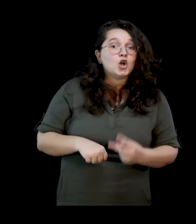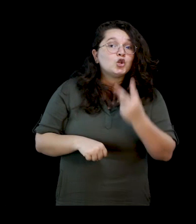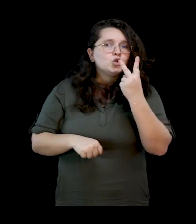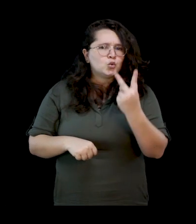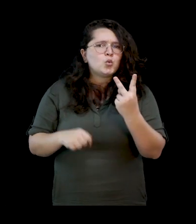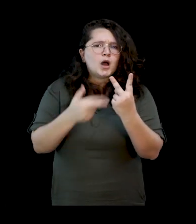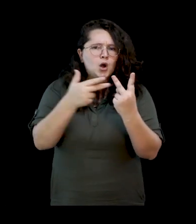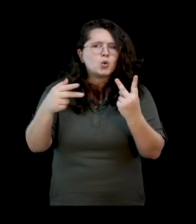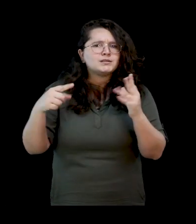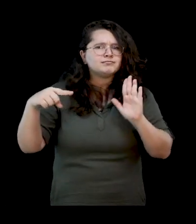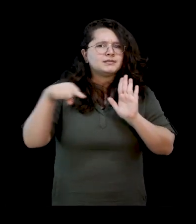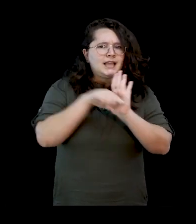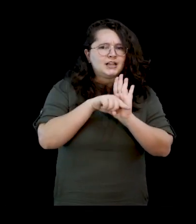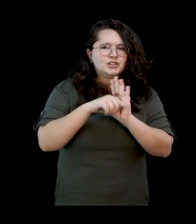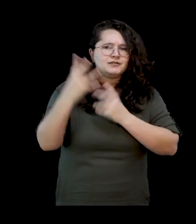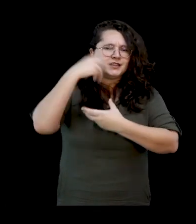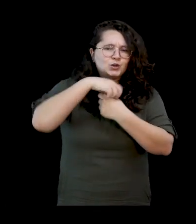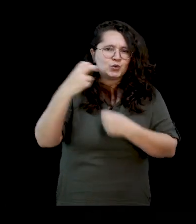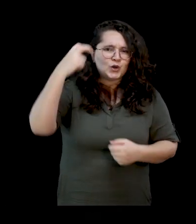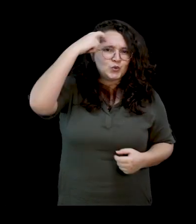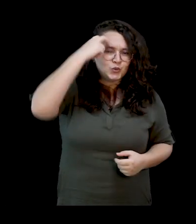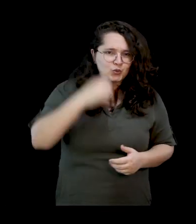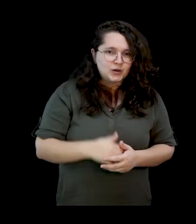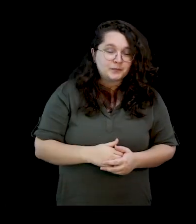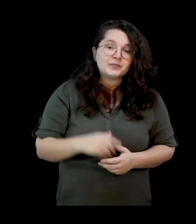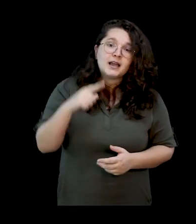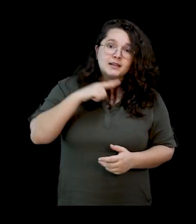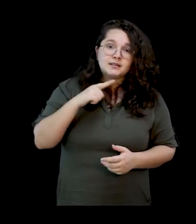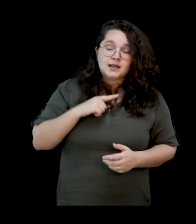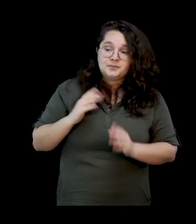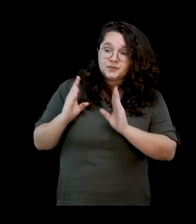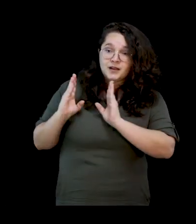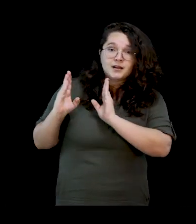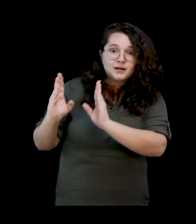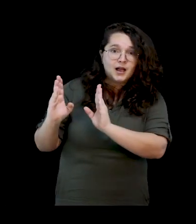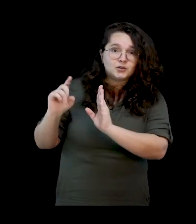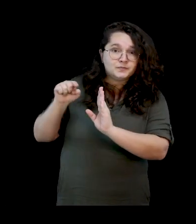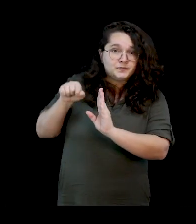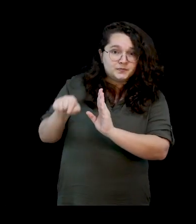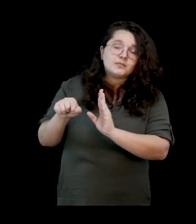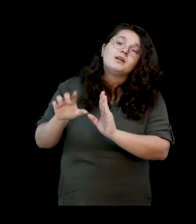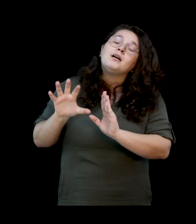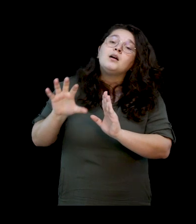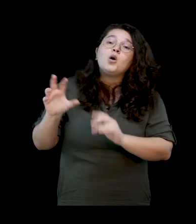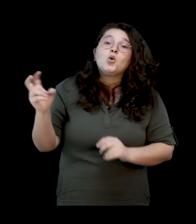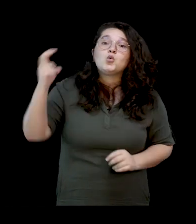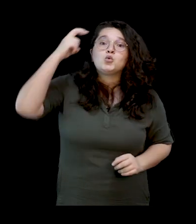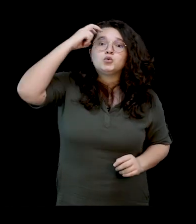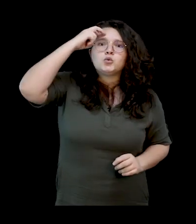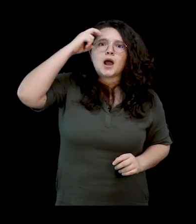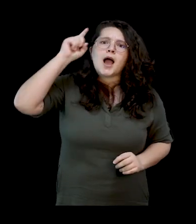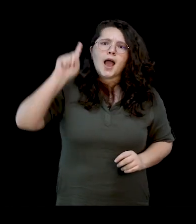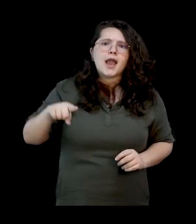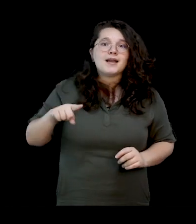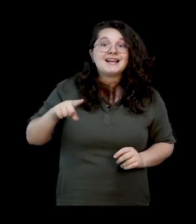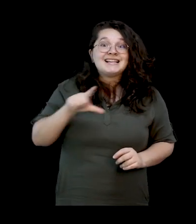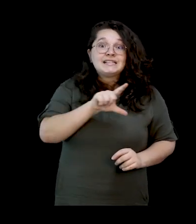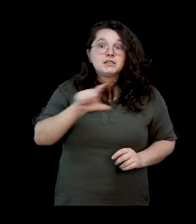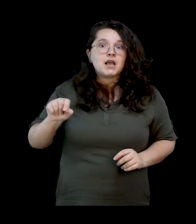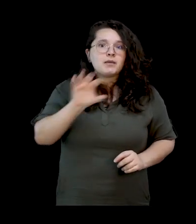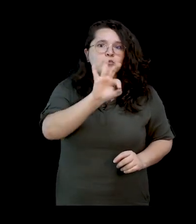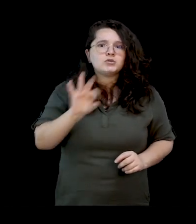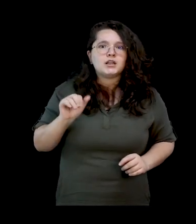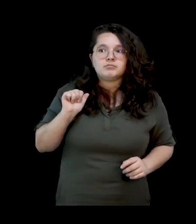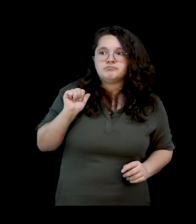negatividades latentes na cultura, ou às vezes manifestas. Até existe o lado de que a cultura não é necessariamente